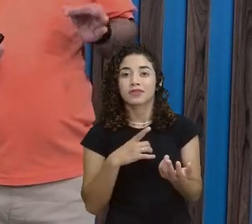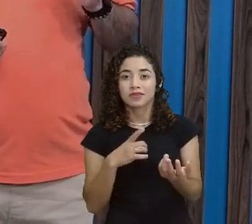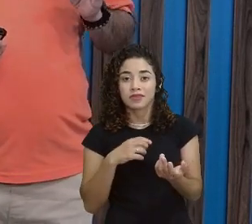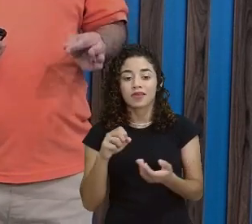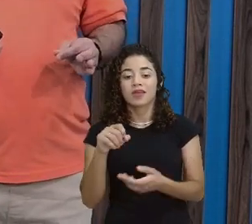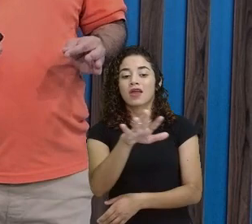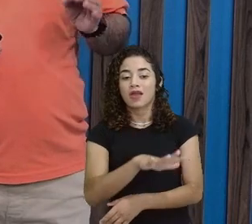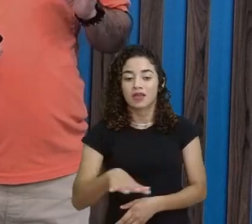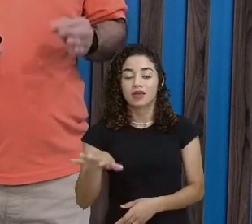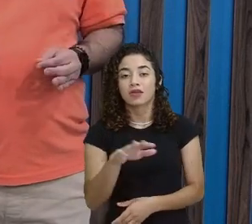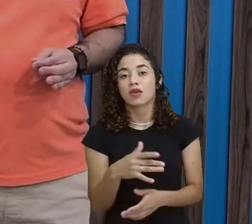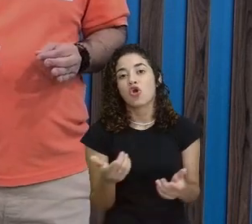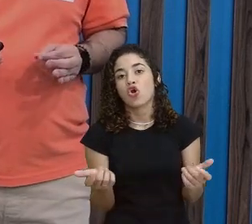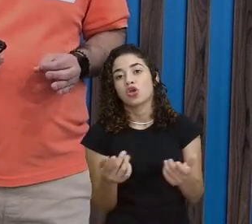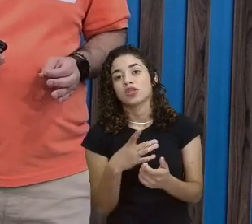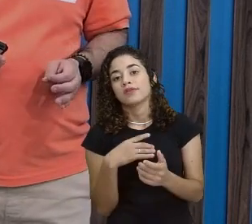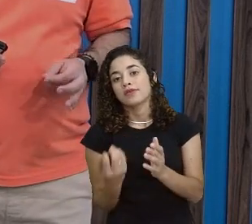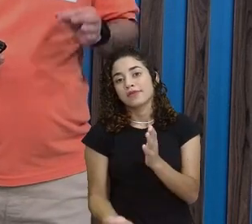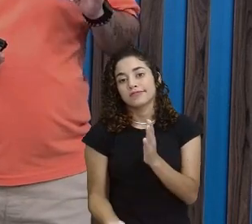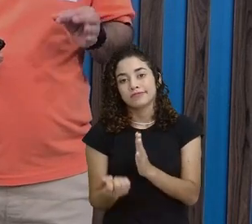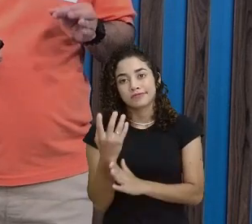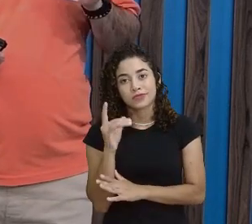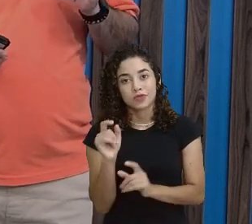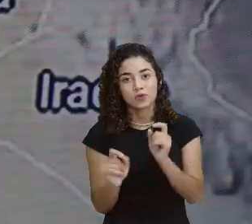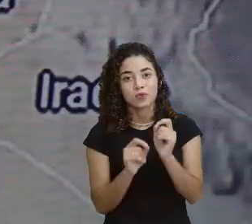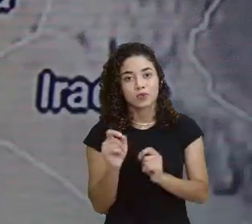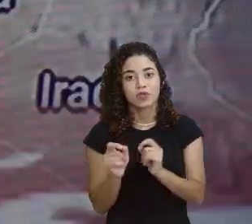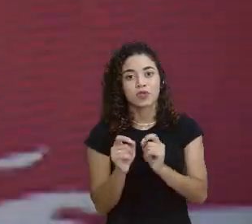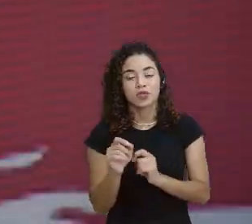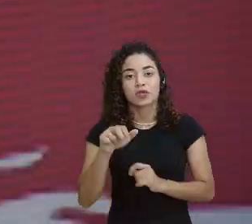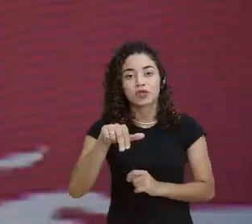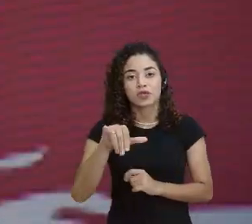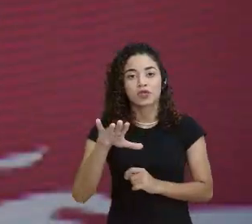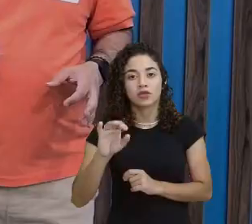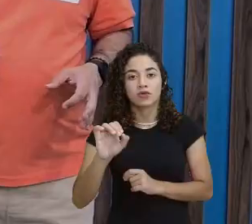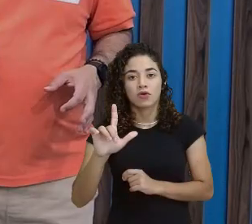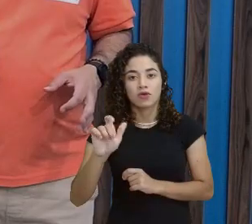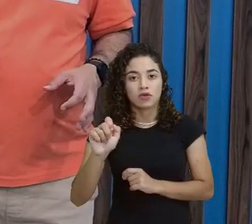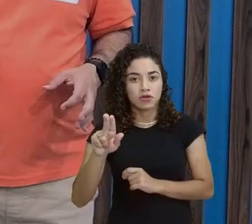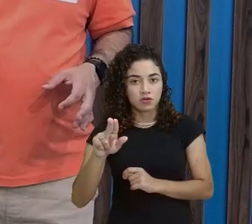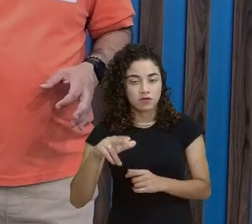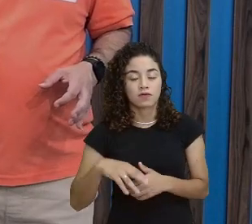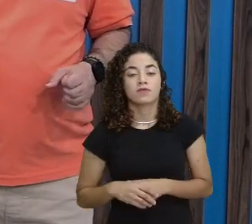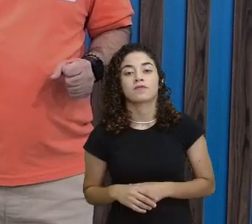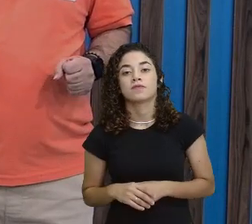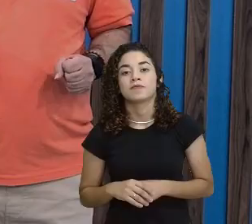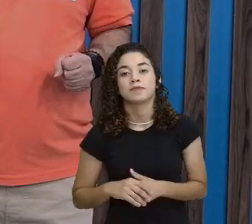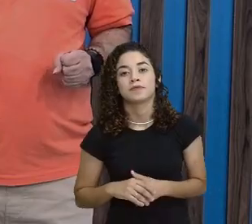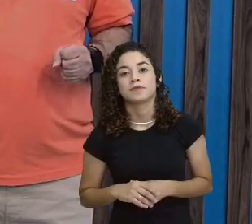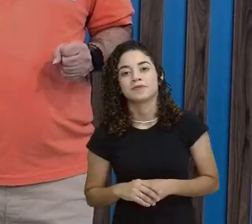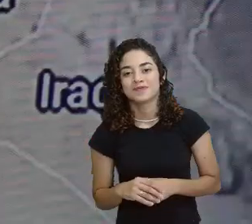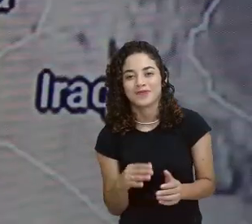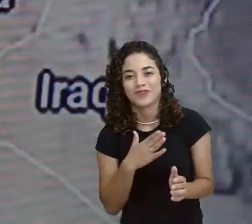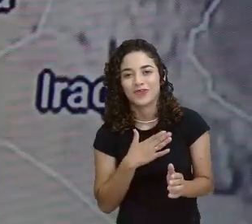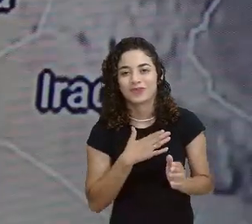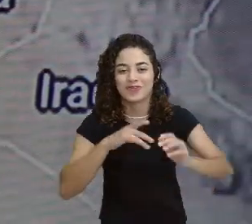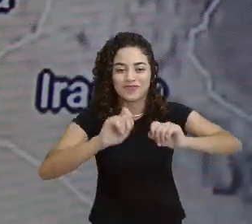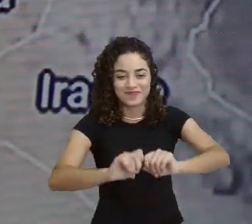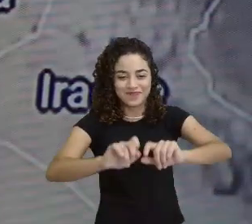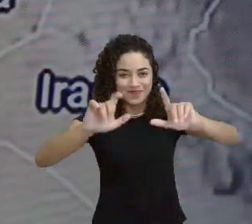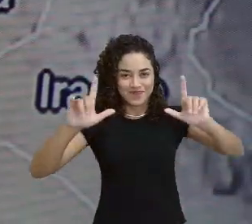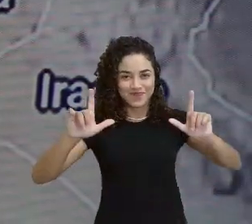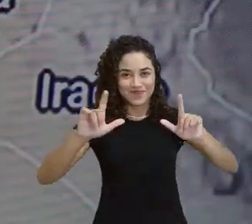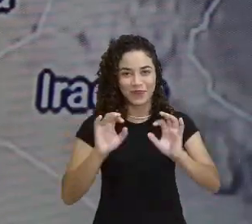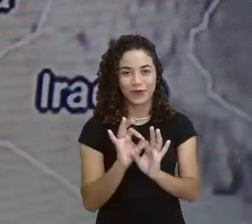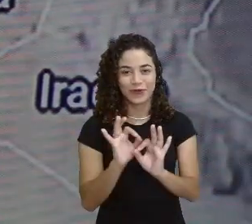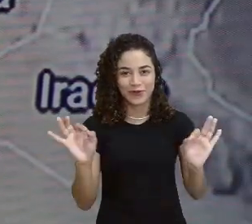região onde teria surgido ali o Nicolau, né? Então é isso aí, ó, voltou, gostei do zoom aí, Devinho,